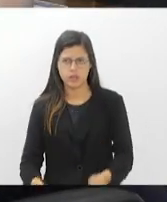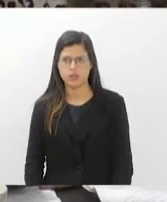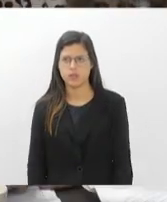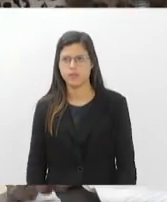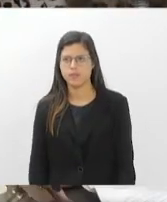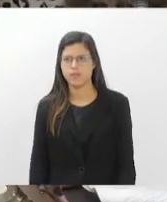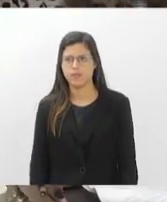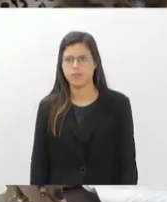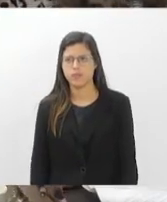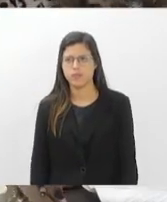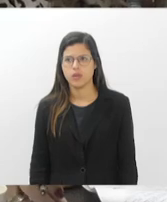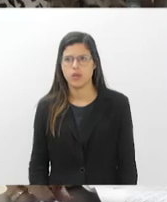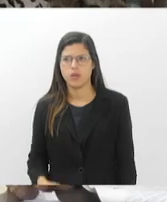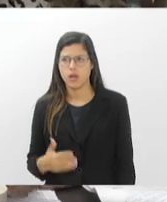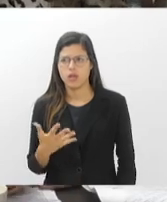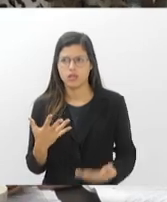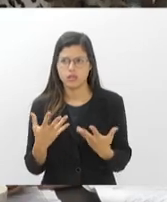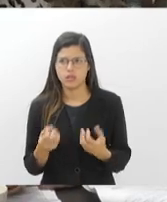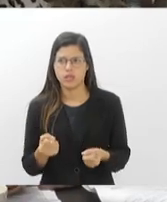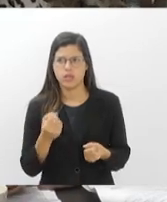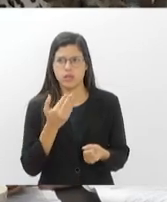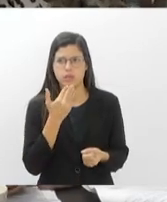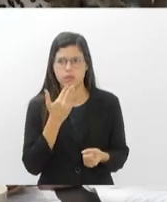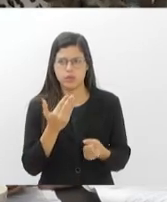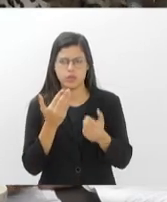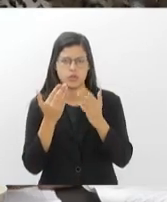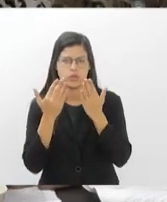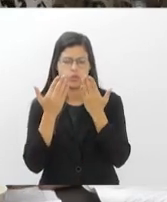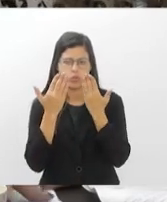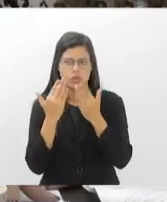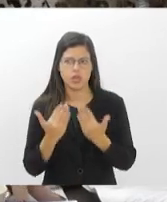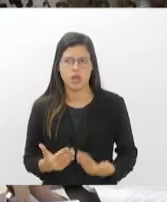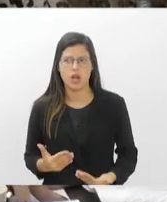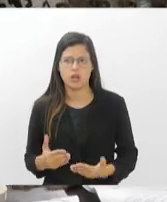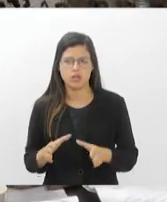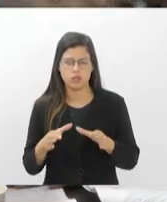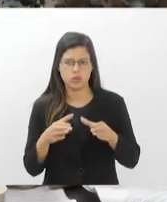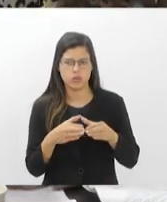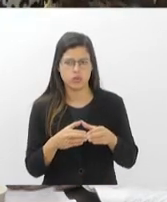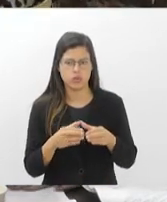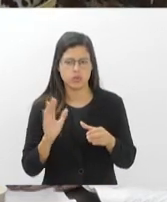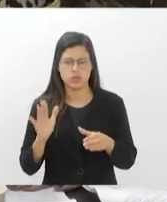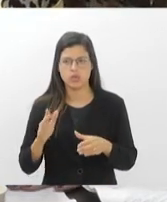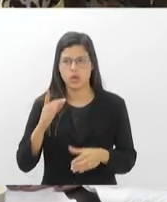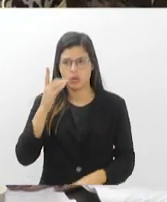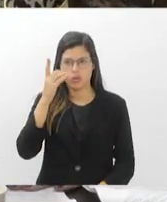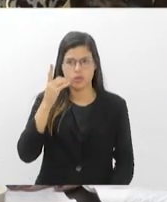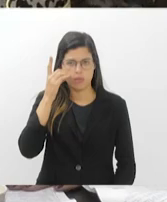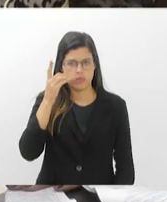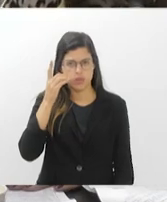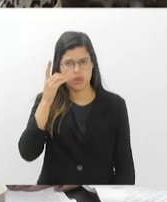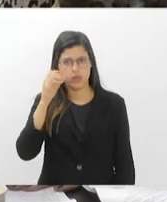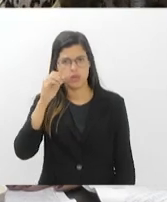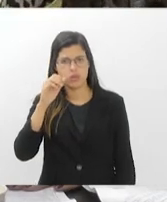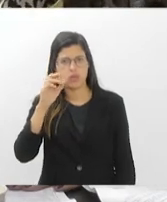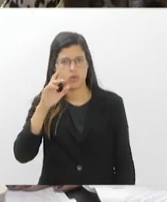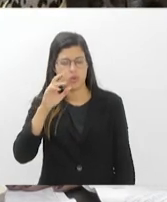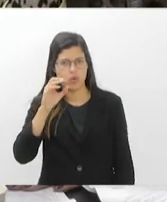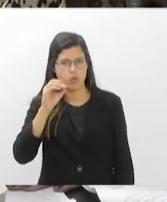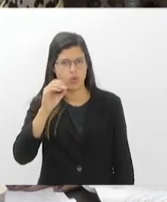Deferida vista, pedido de vista, então, conjunta? Deputado. Já que o deputado Amorim colocou